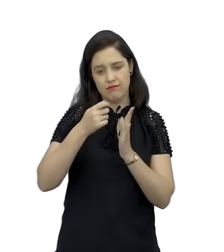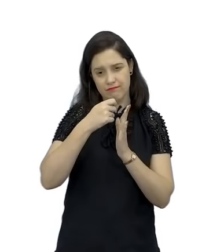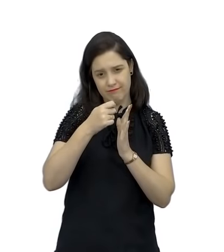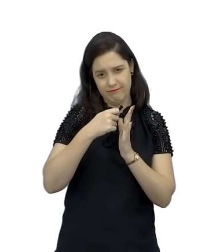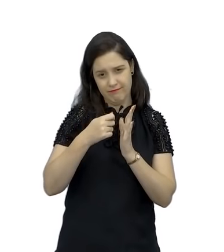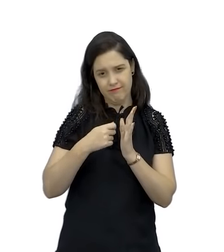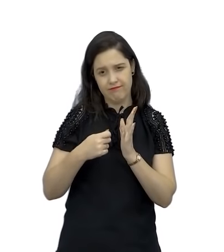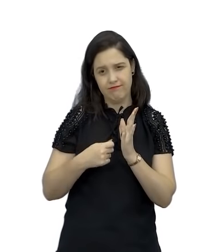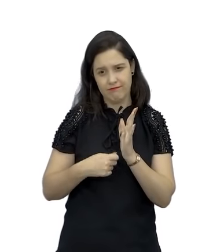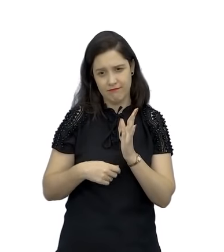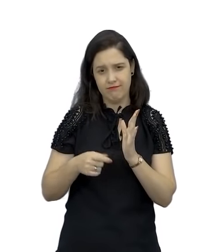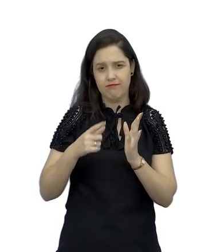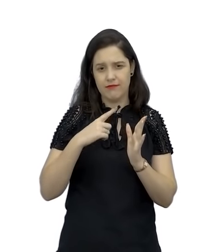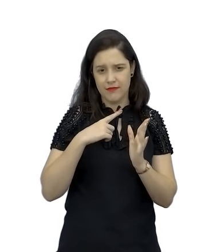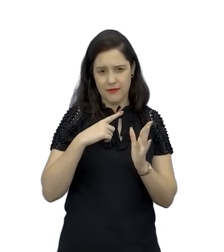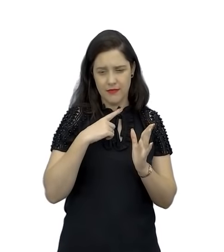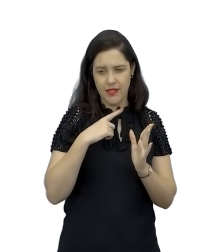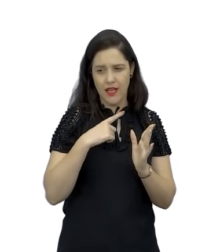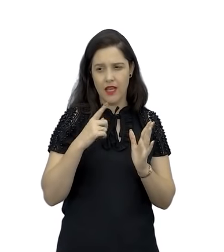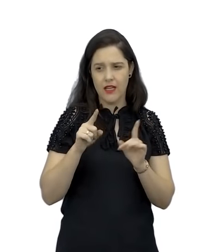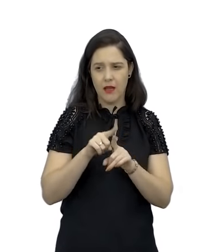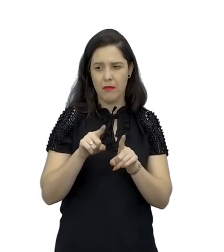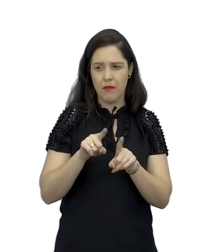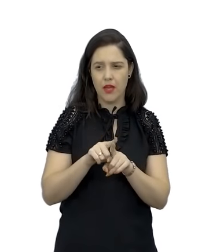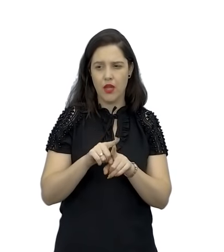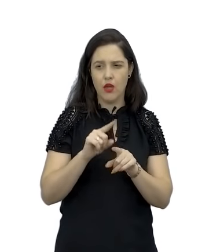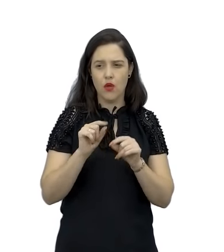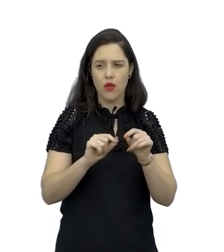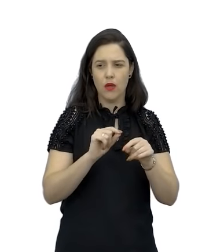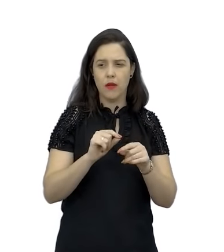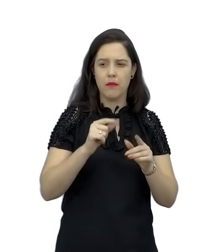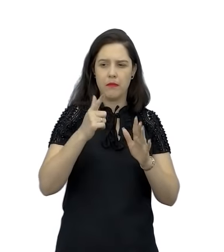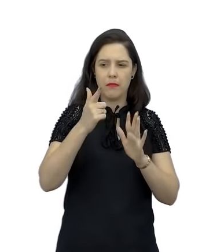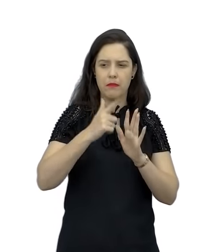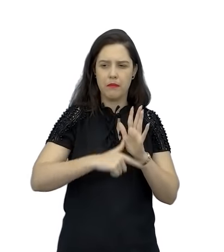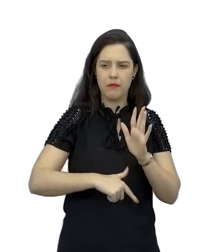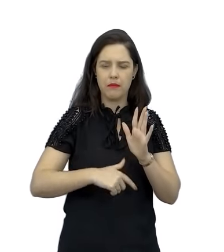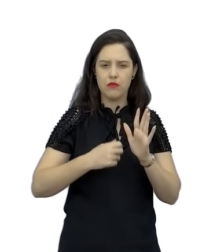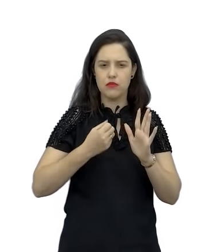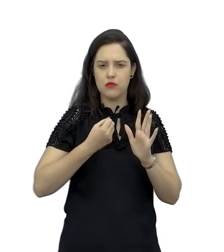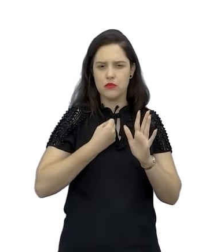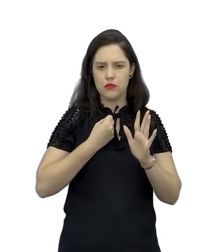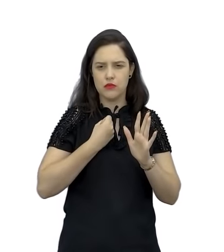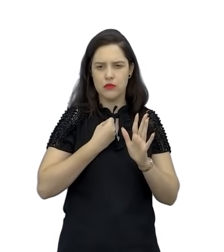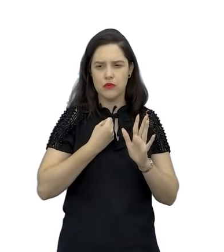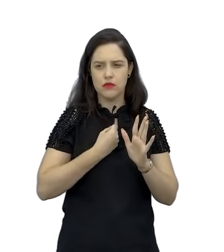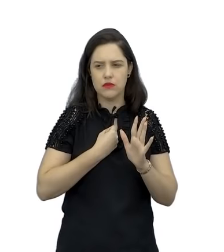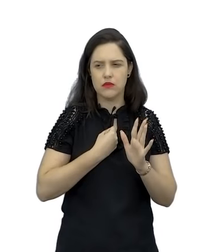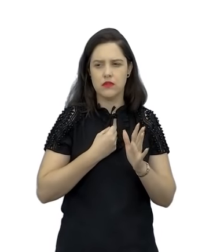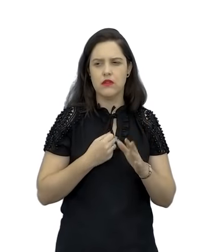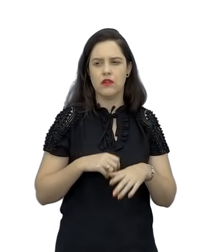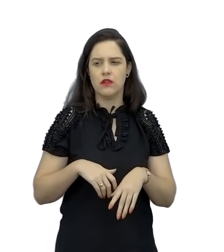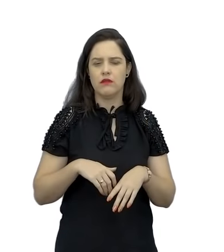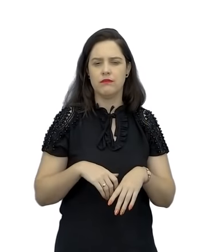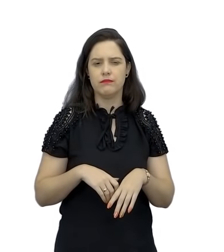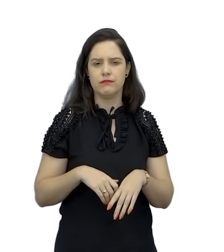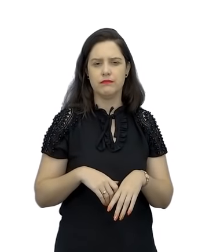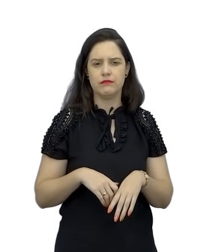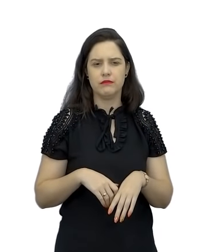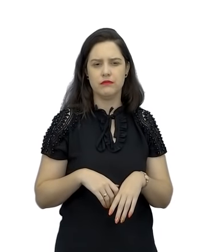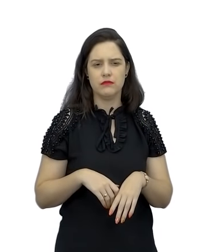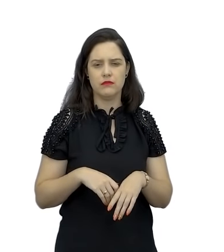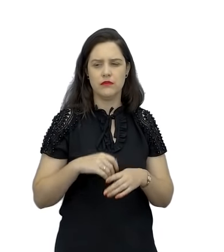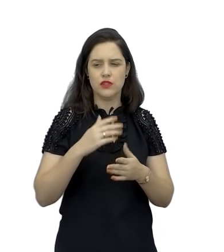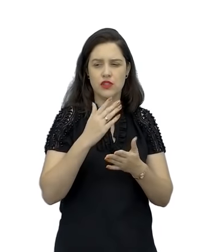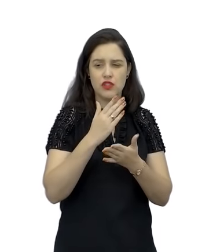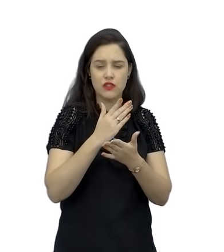a gente tem aí o tema das aulas, né? Padrões e relações numéricas, os múltiplos e suas relações,